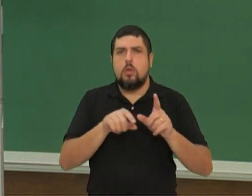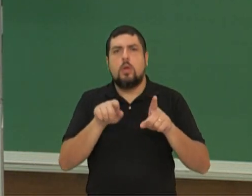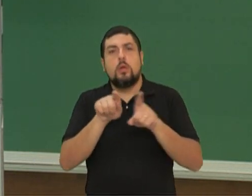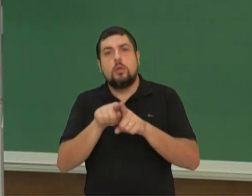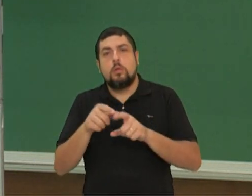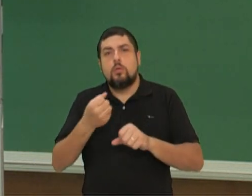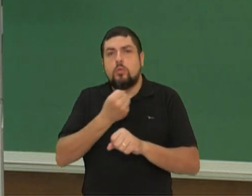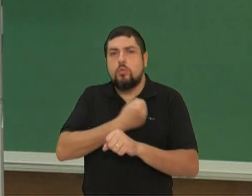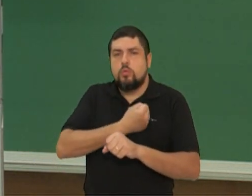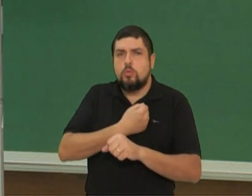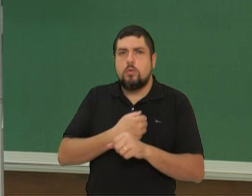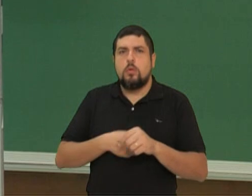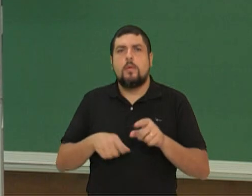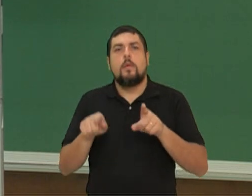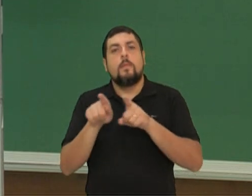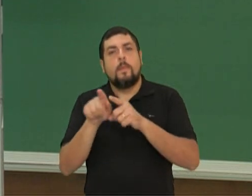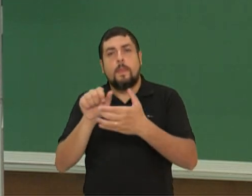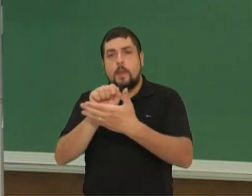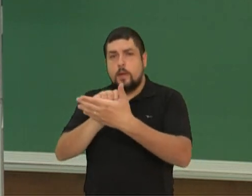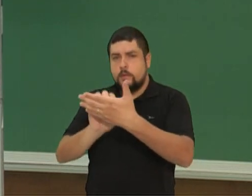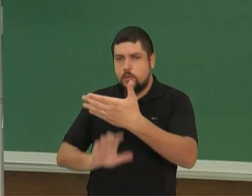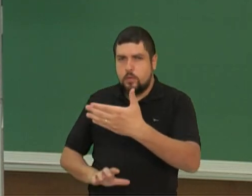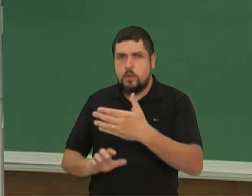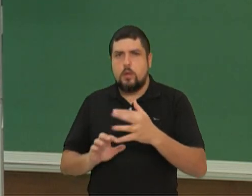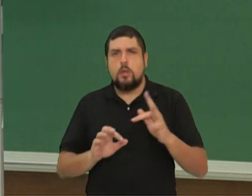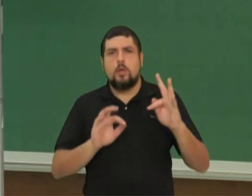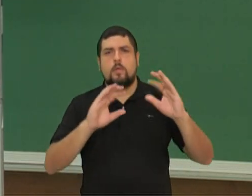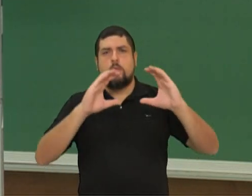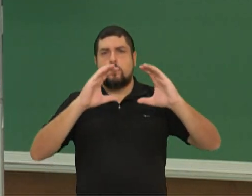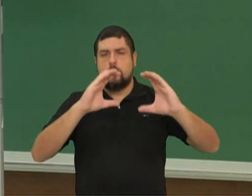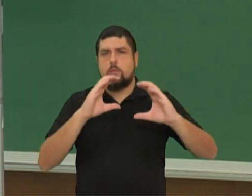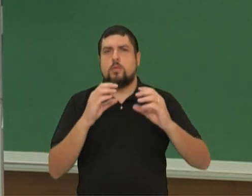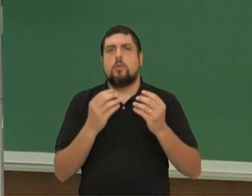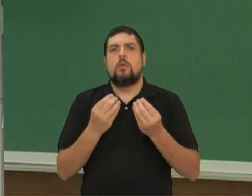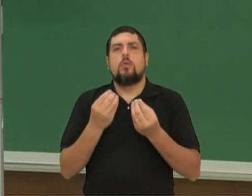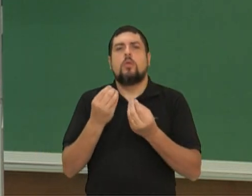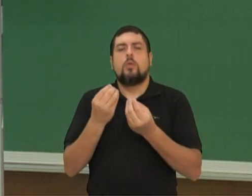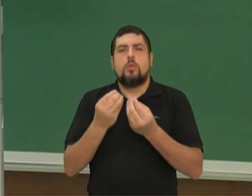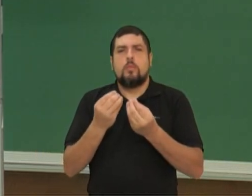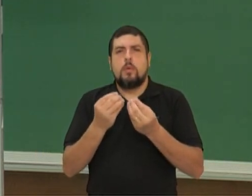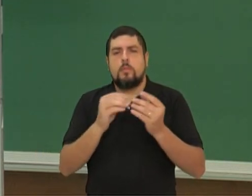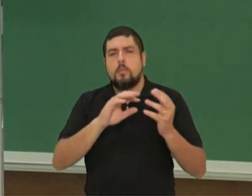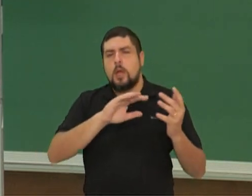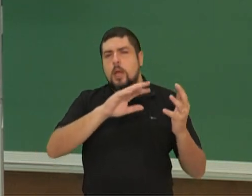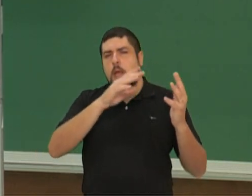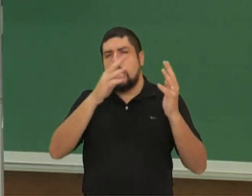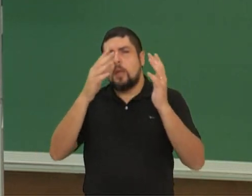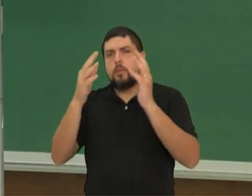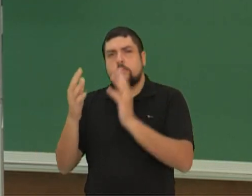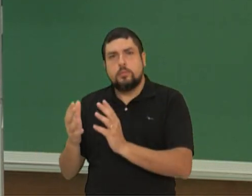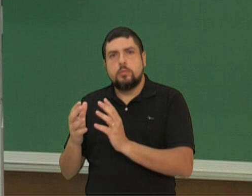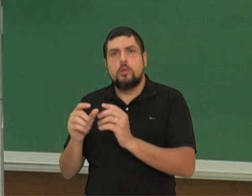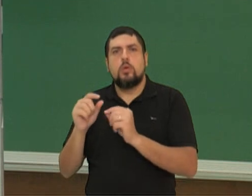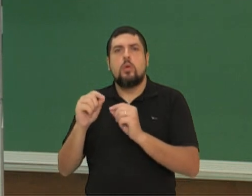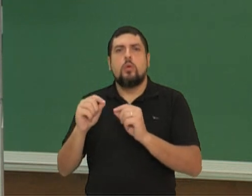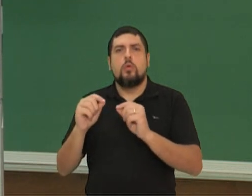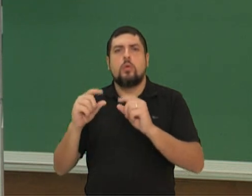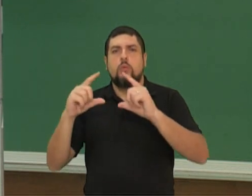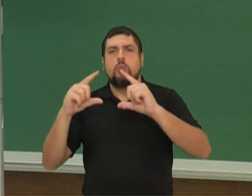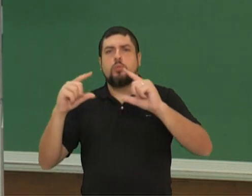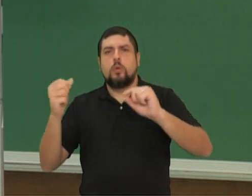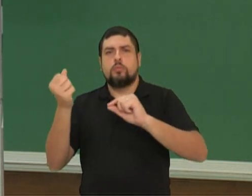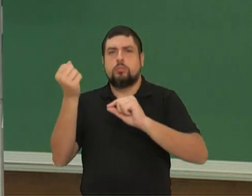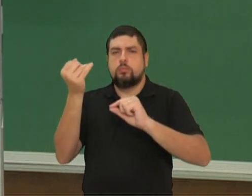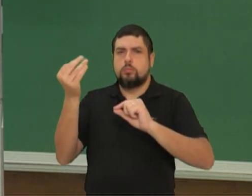soluções de algumas funções exponenciais que caíam numa solução de equação exponencial. Isso é